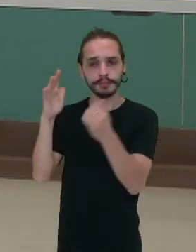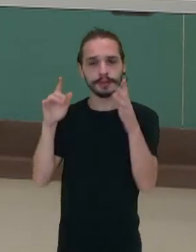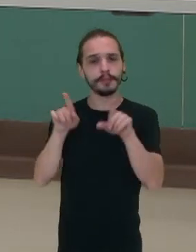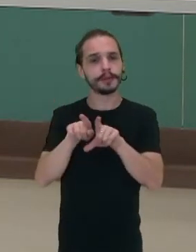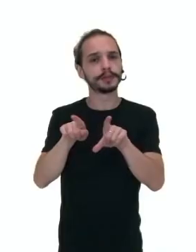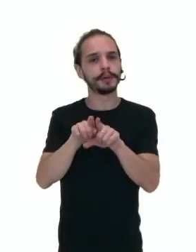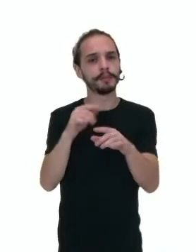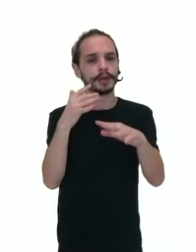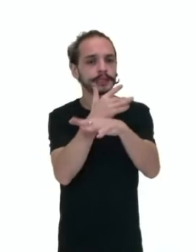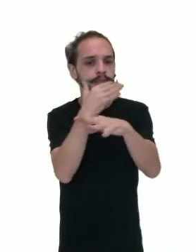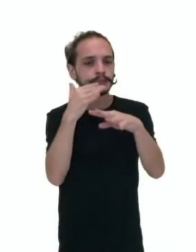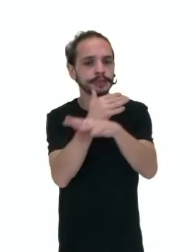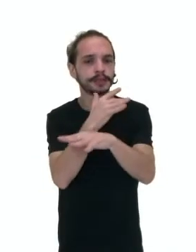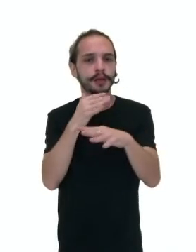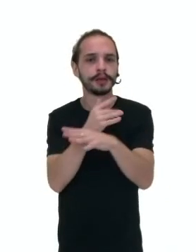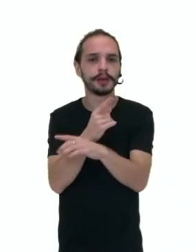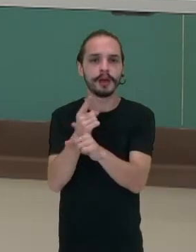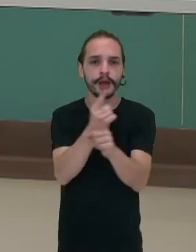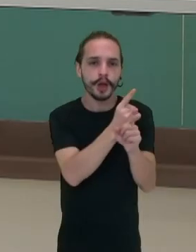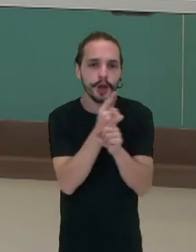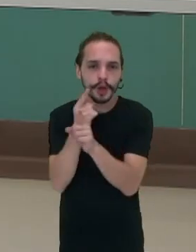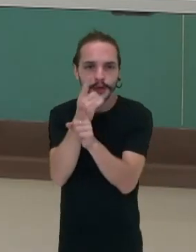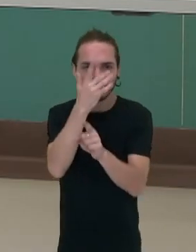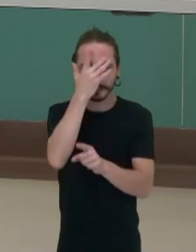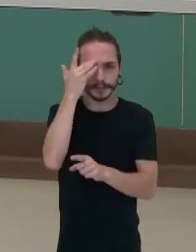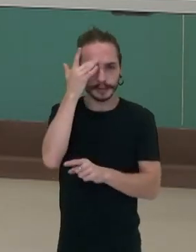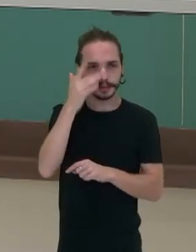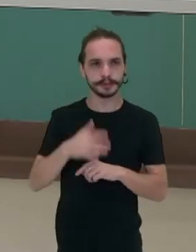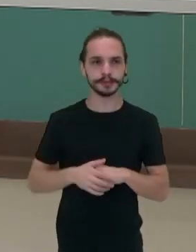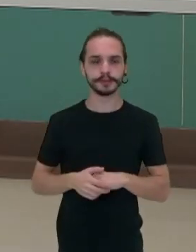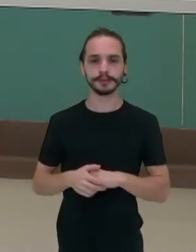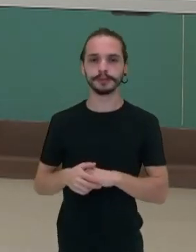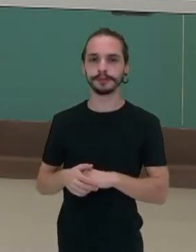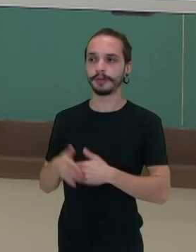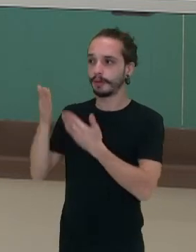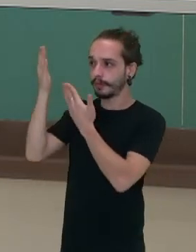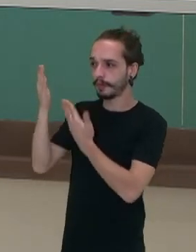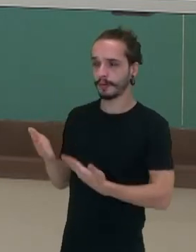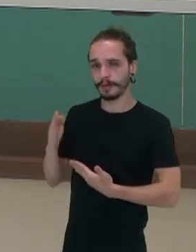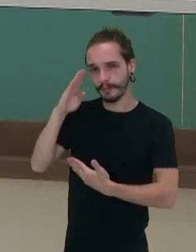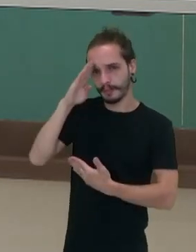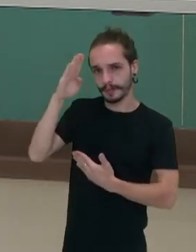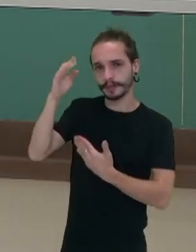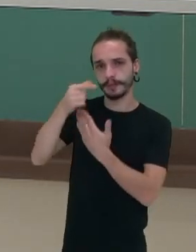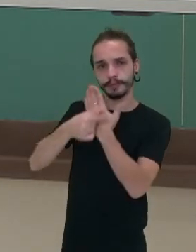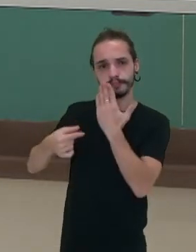coisa de valorização dos encontros entre as pessoas. E mais uma, principais pintores. Quem que